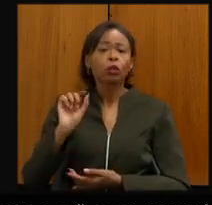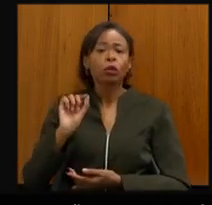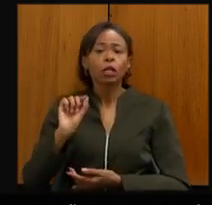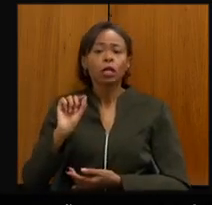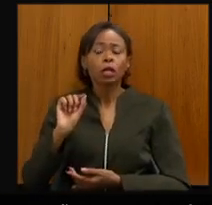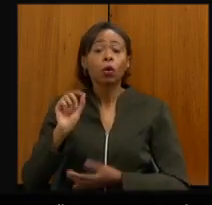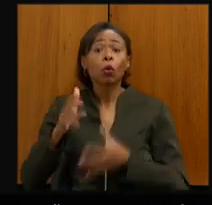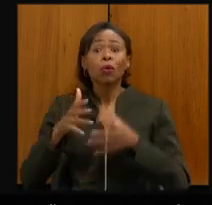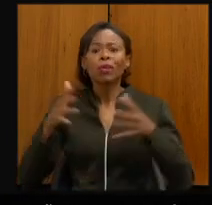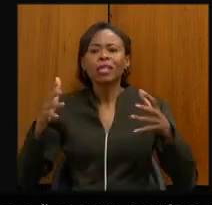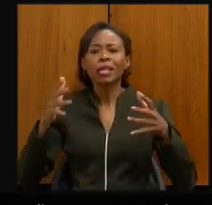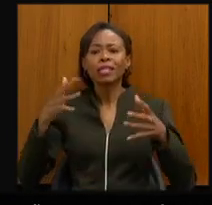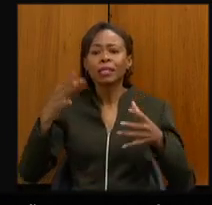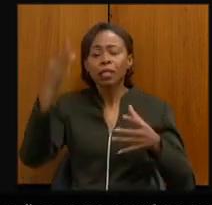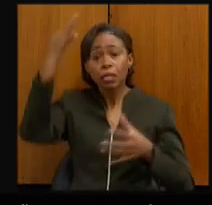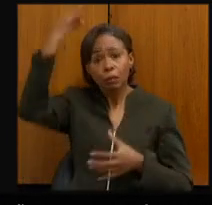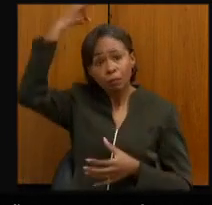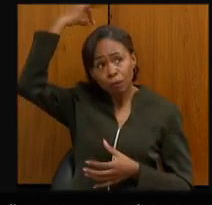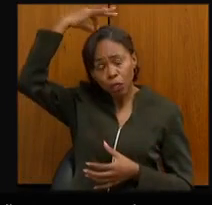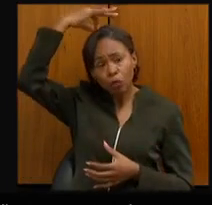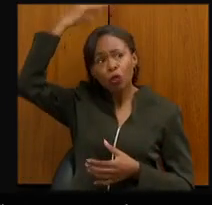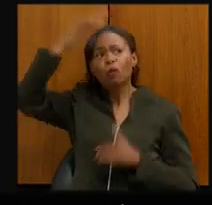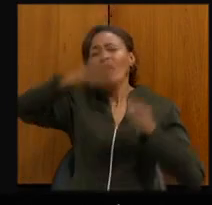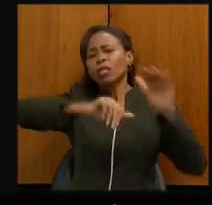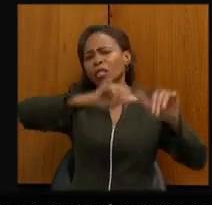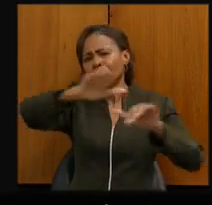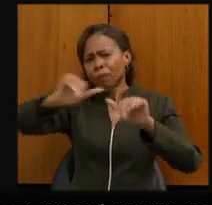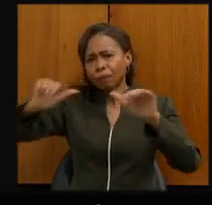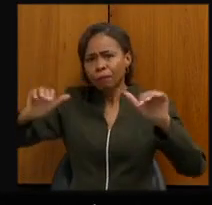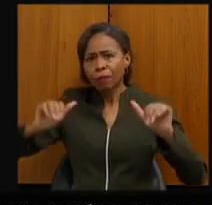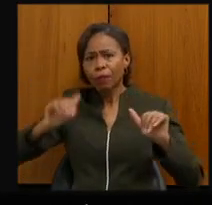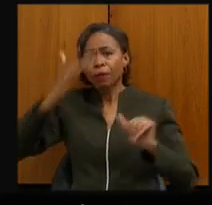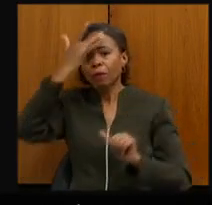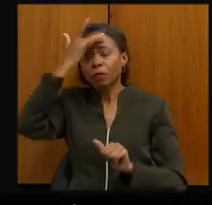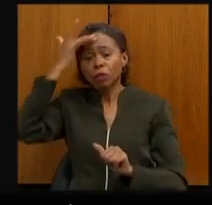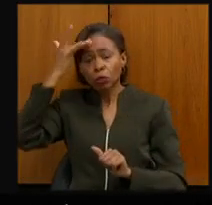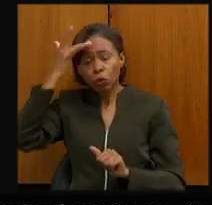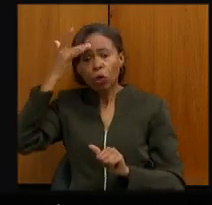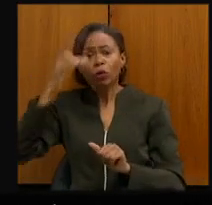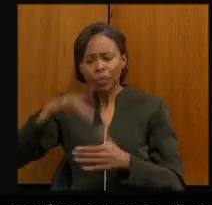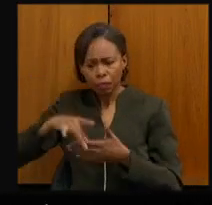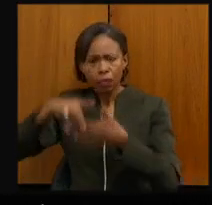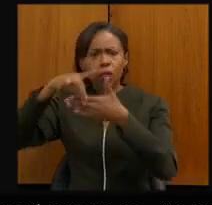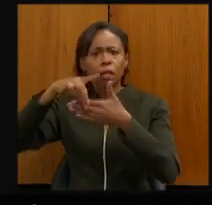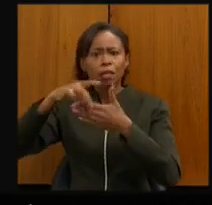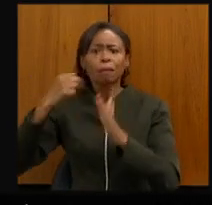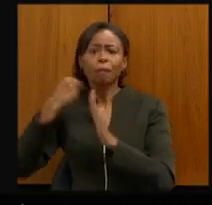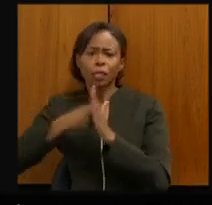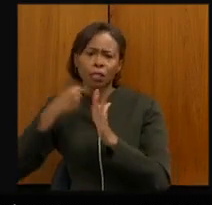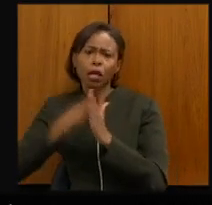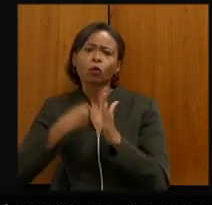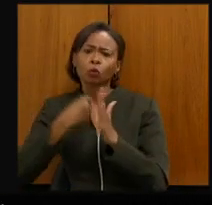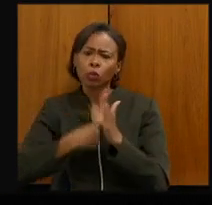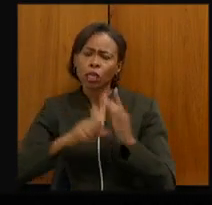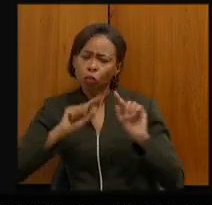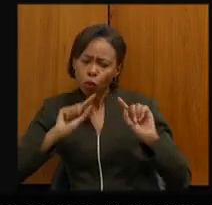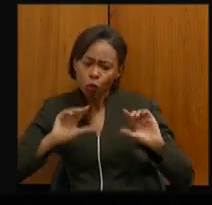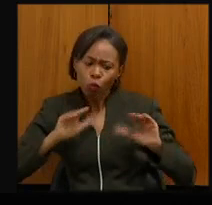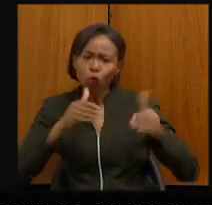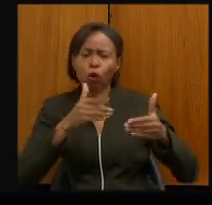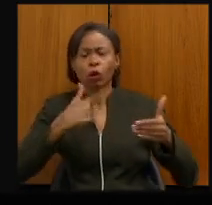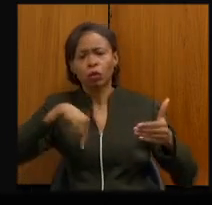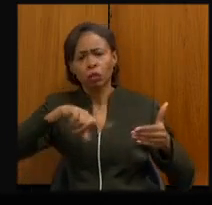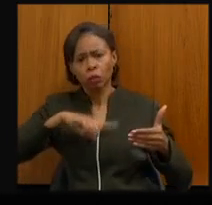trazer pessoas lideranças para poder tar lutando por nós é hora de se